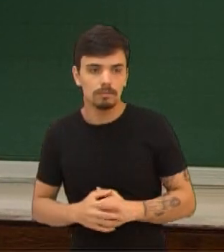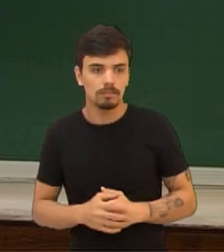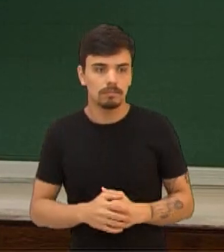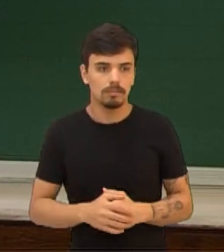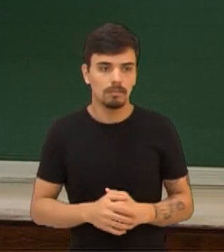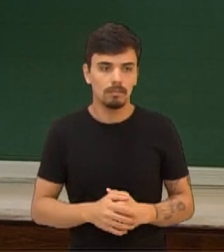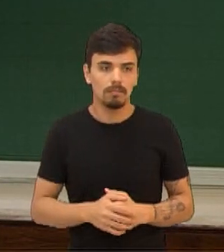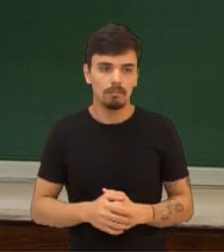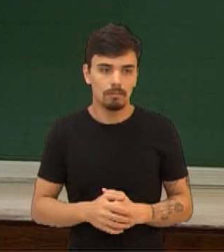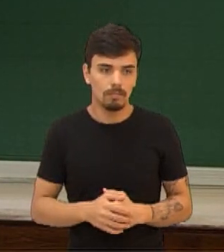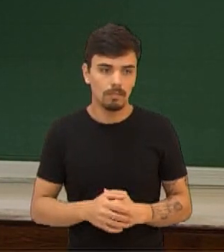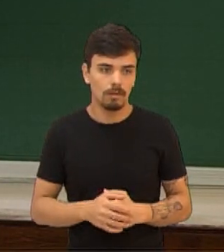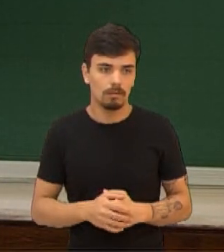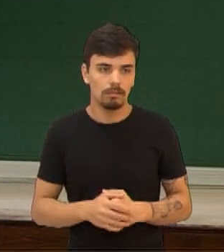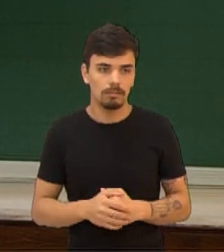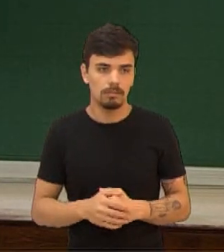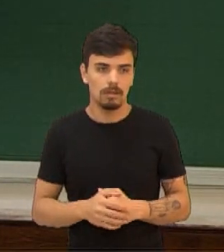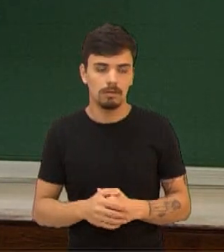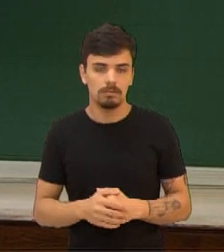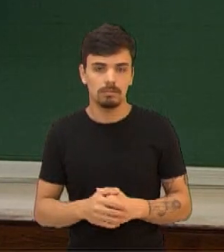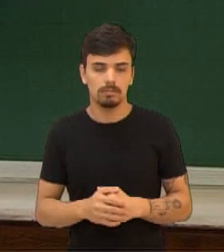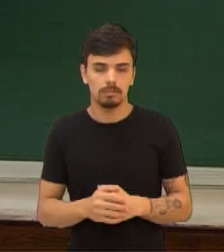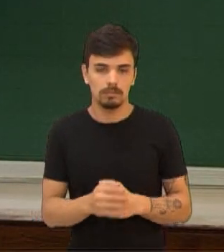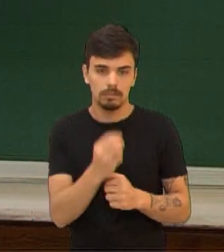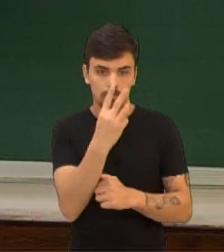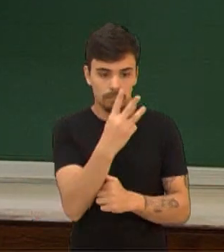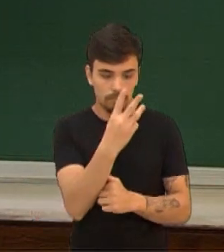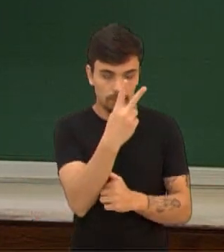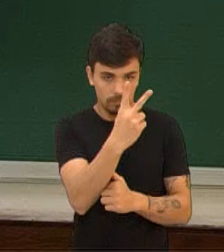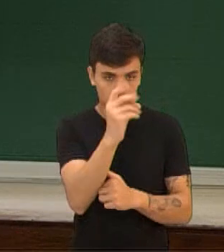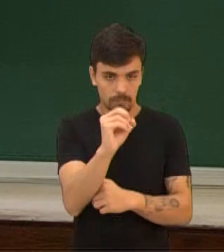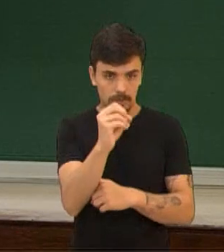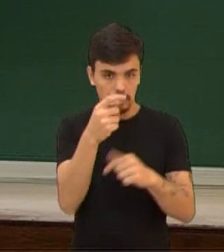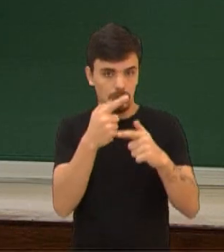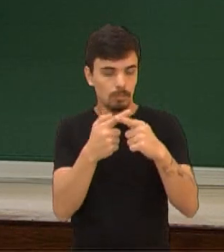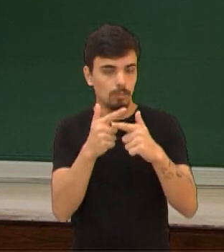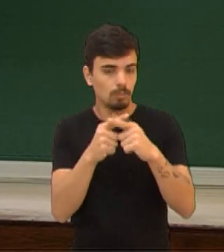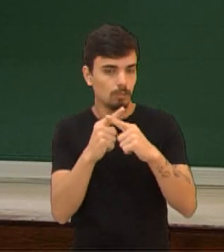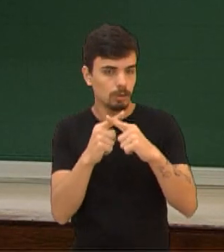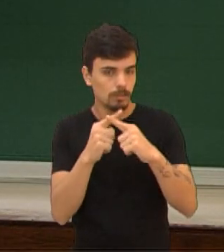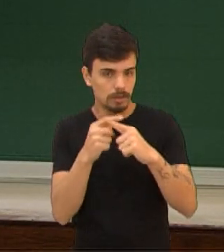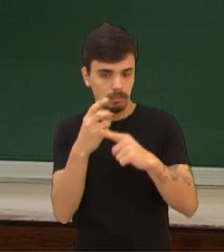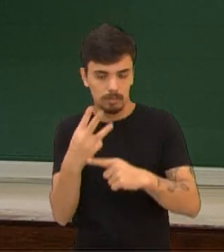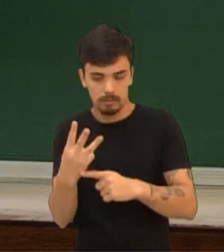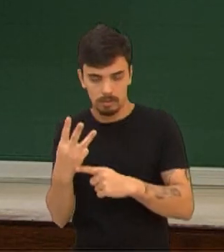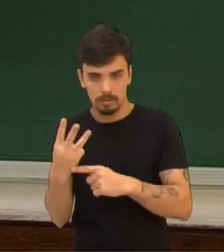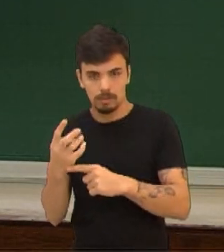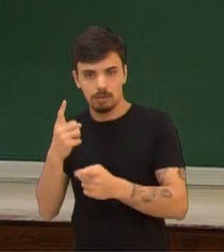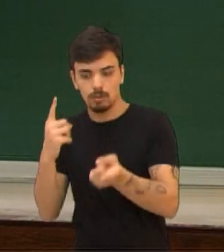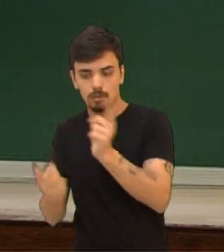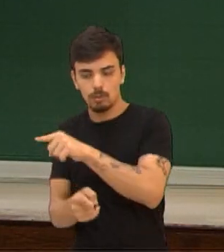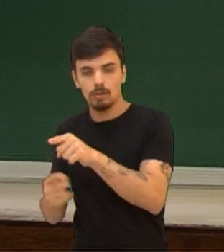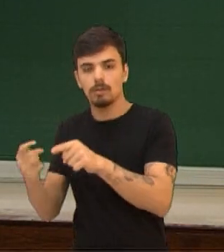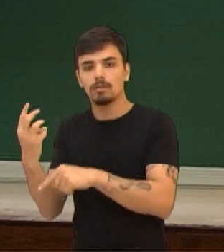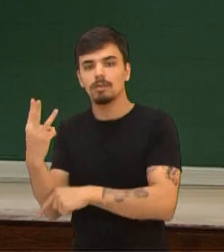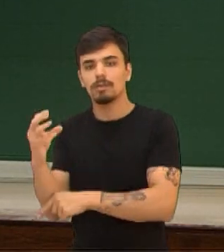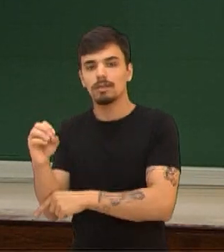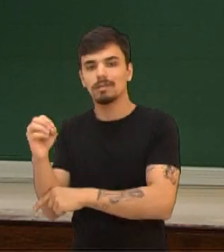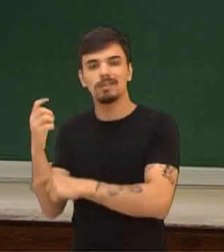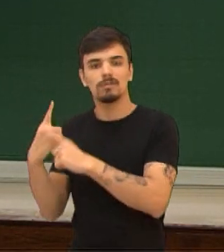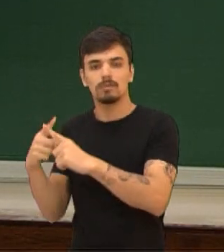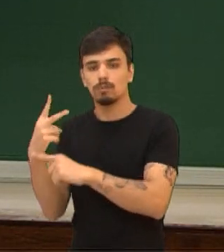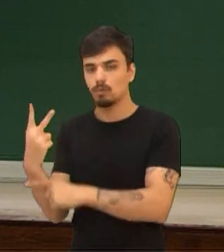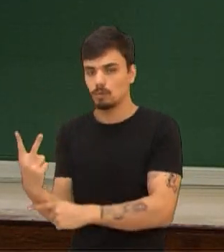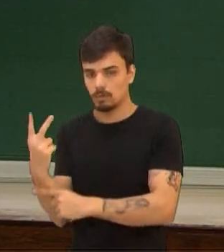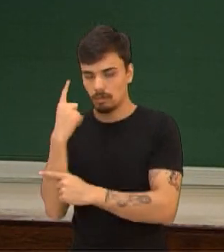eu multiplico por 3 e 30 eu multiplico por 2. Os dois vão virar 60. Se eu multipliquei aqui por 3, então